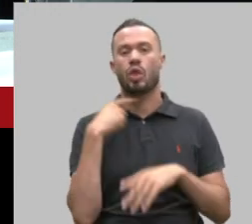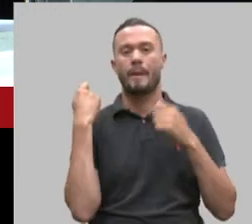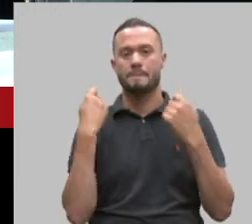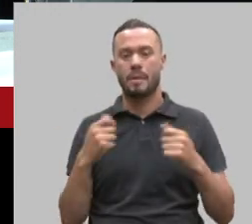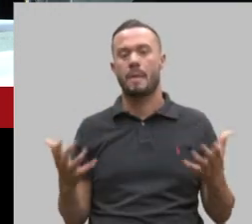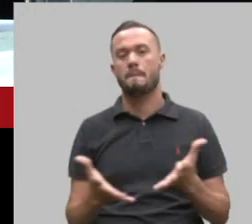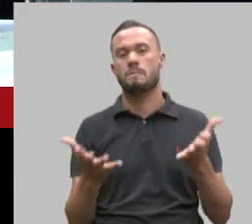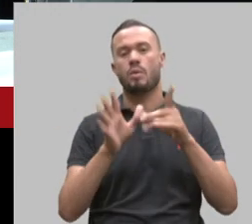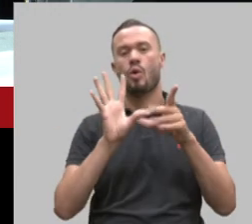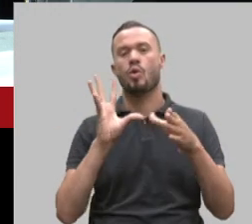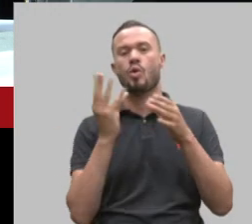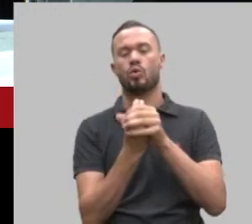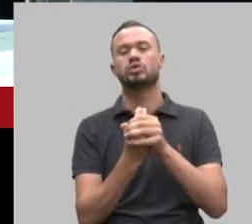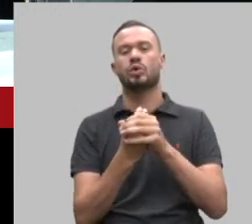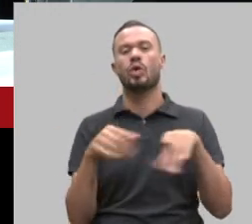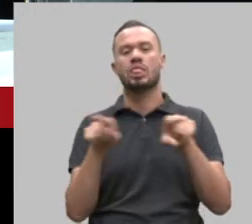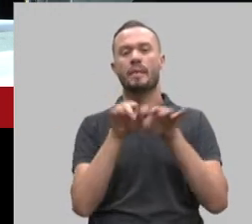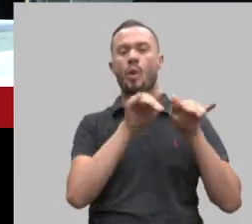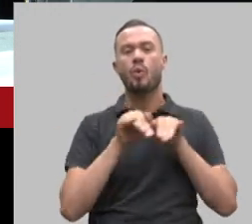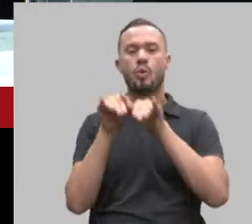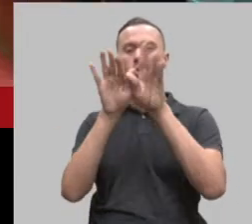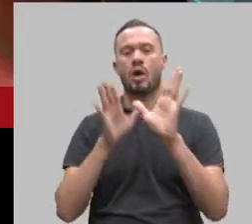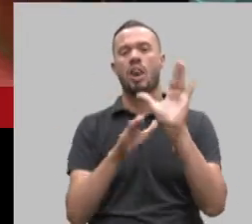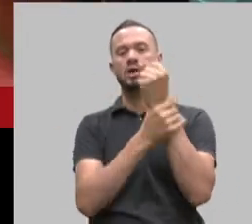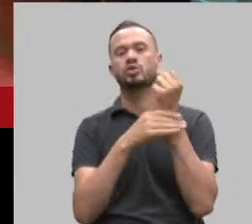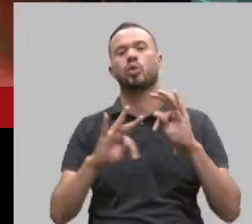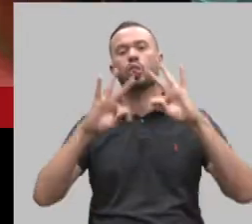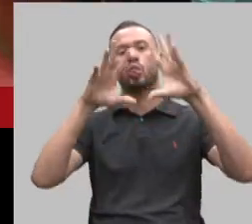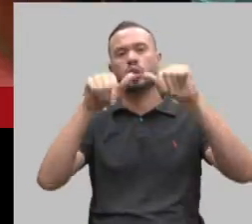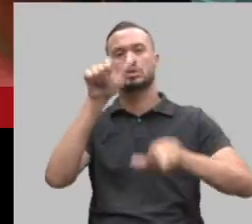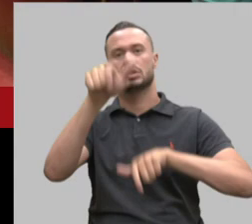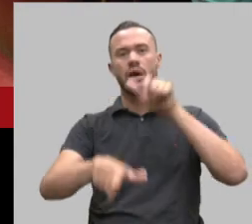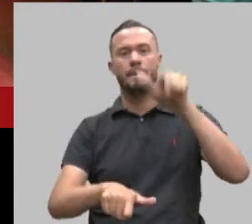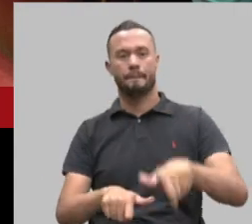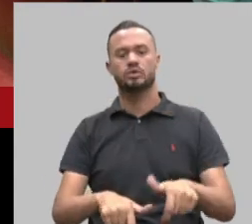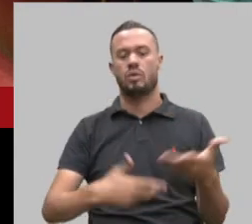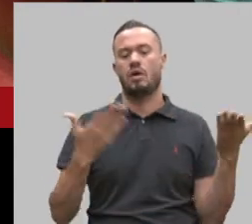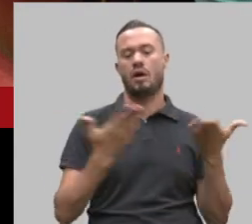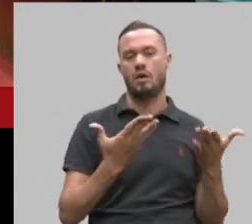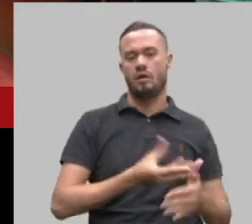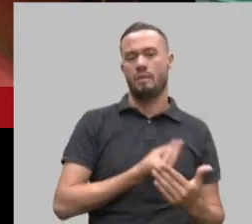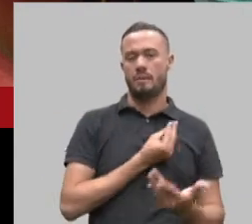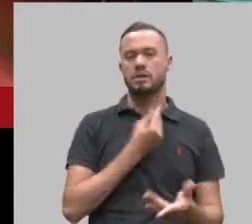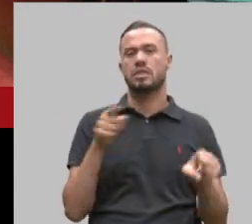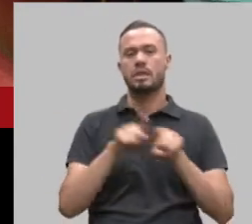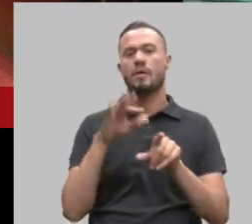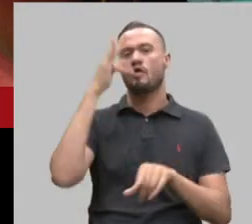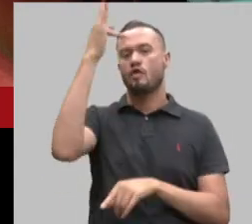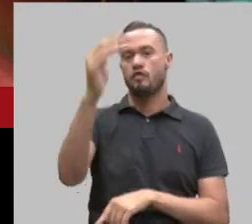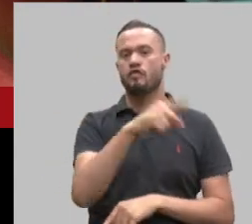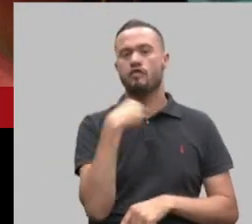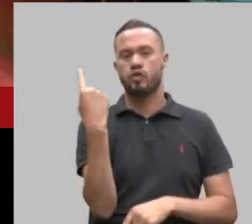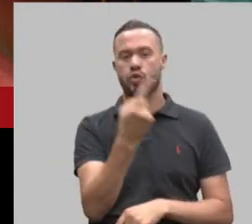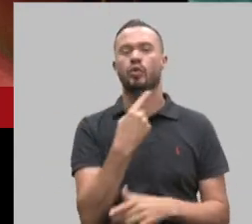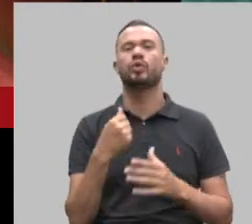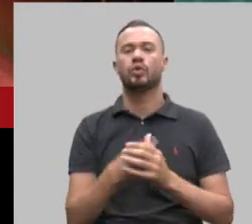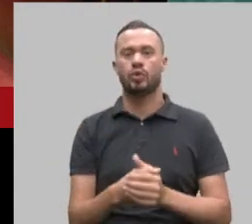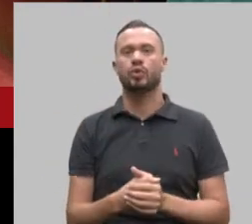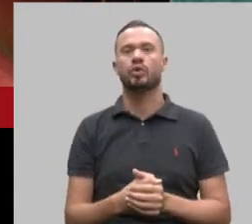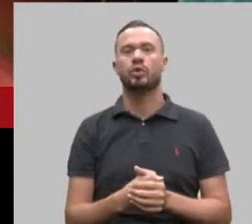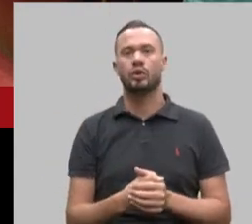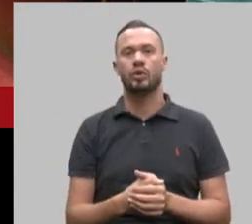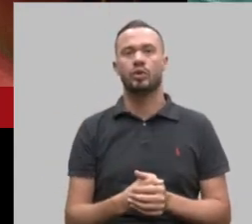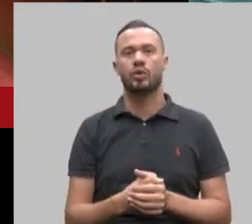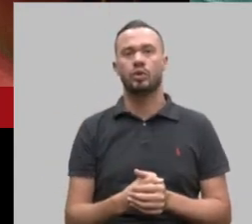inclusão a Equidade e a segurança para todos tanto agora no presente quanto para o futuro da nossa nação não é não